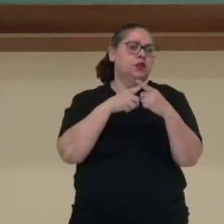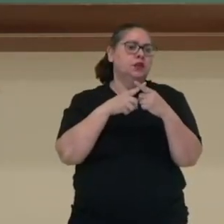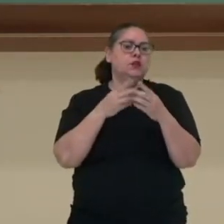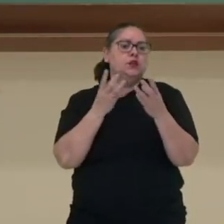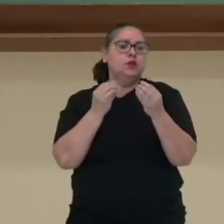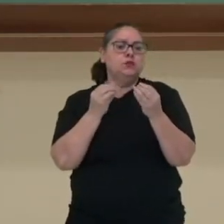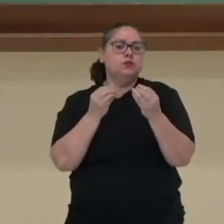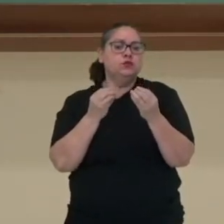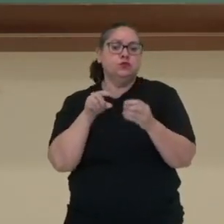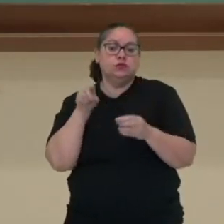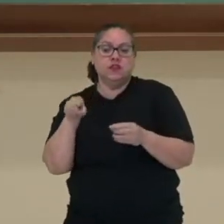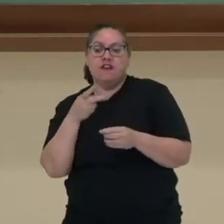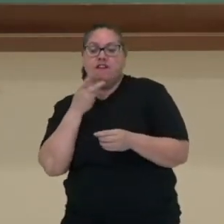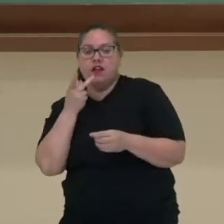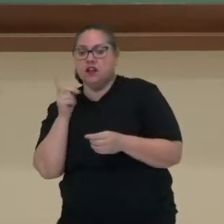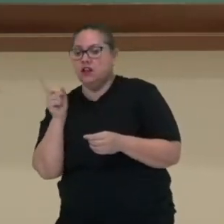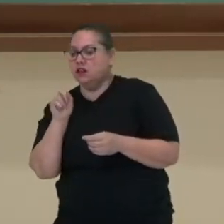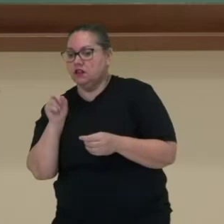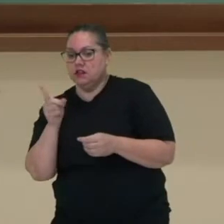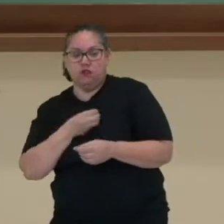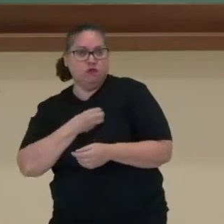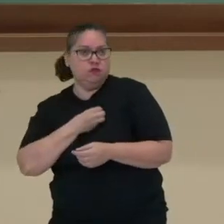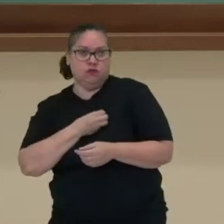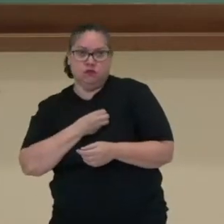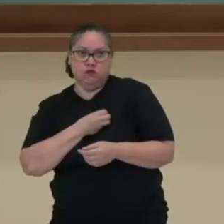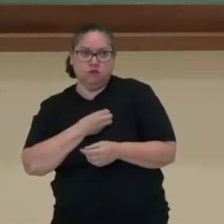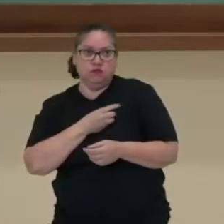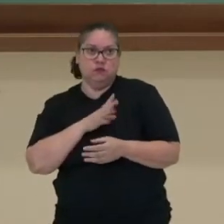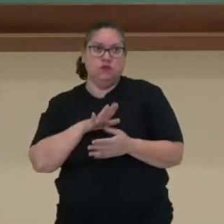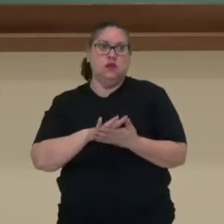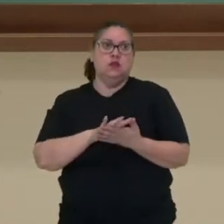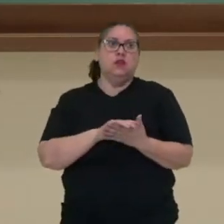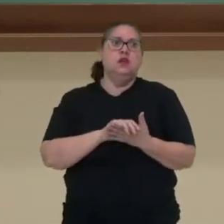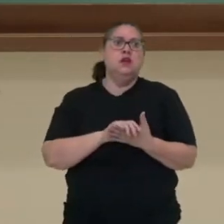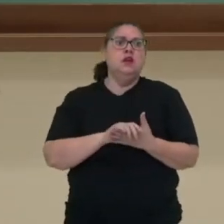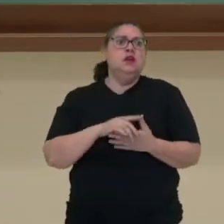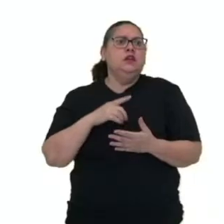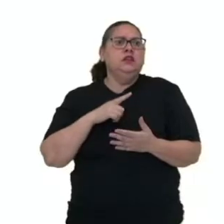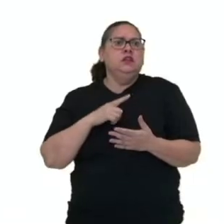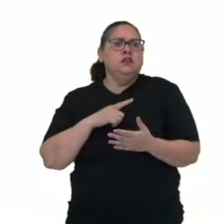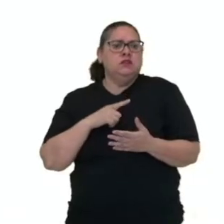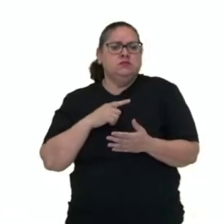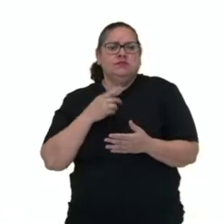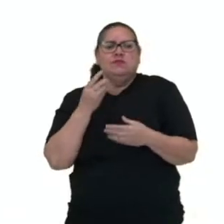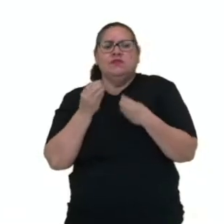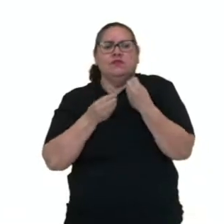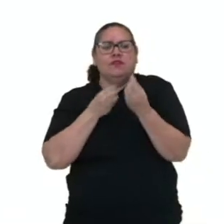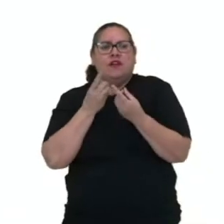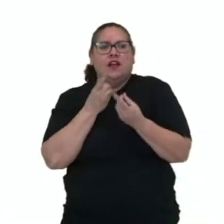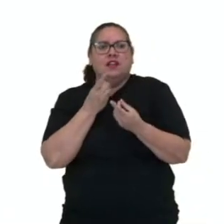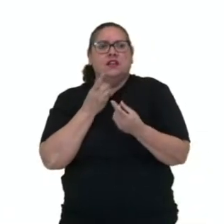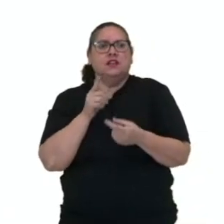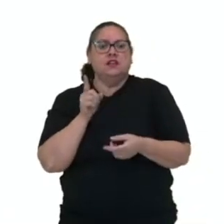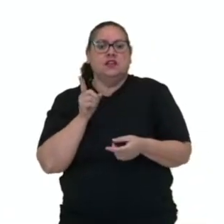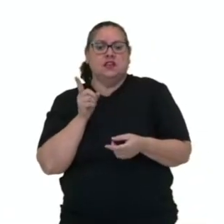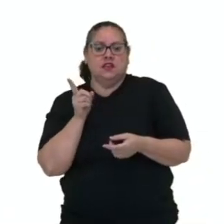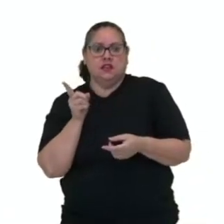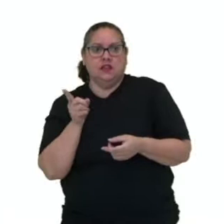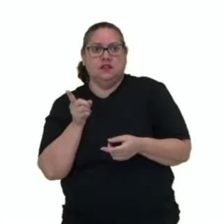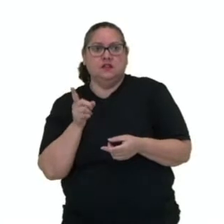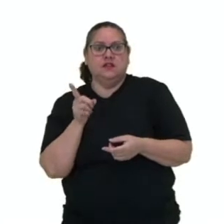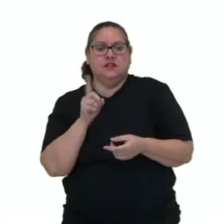maioria defende esta questão de não ser um ser vivo. Há uma corrente que diz que eles